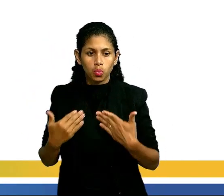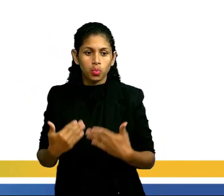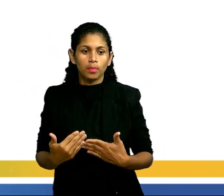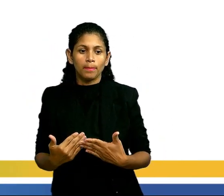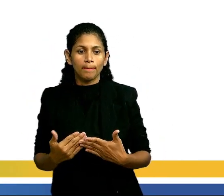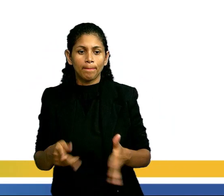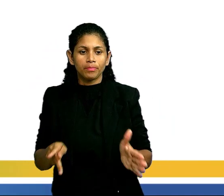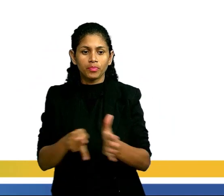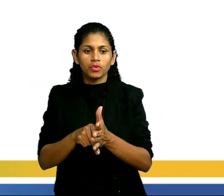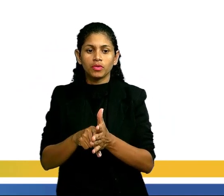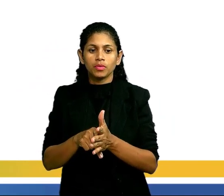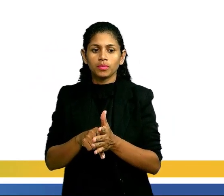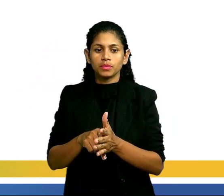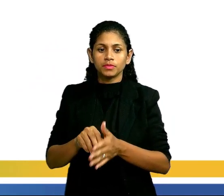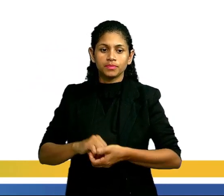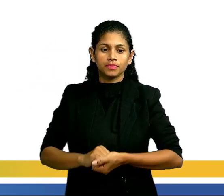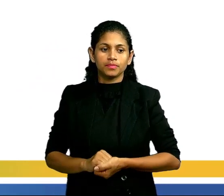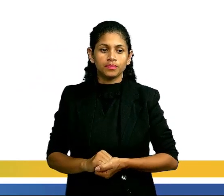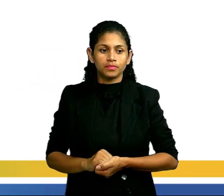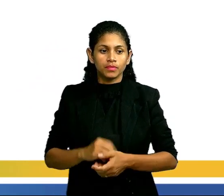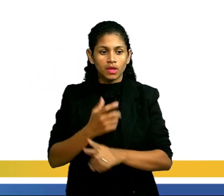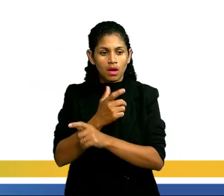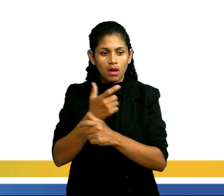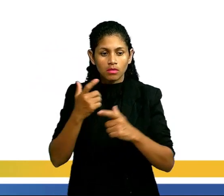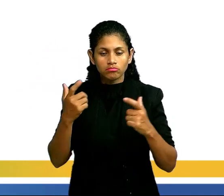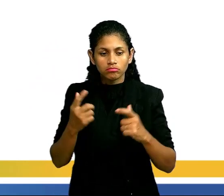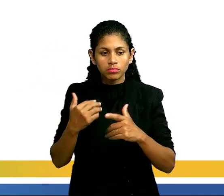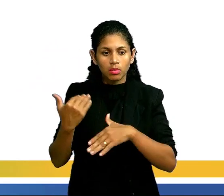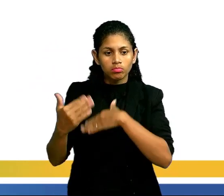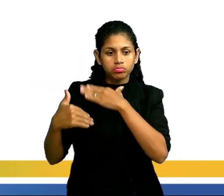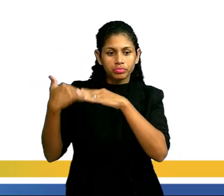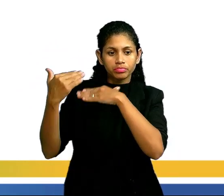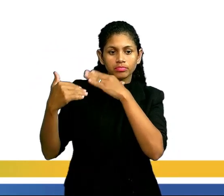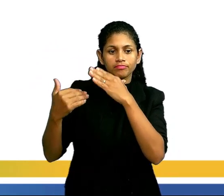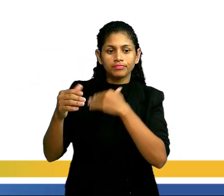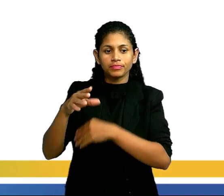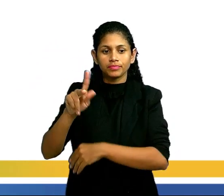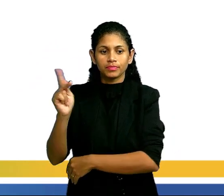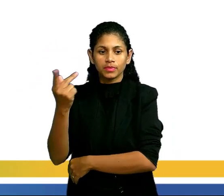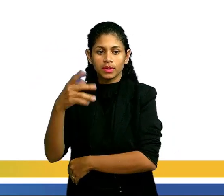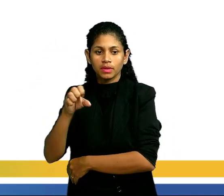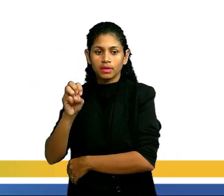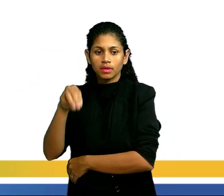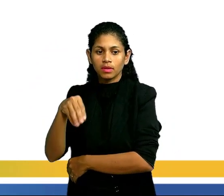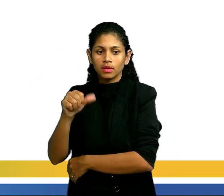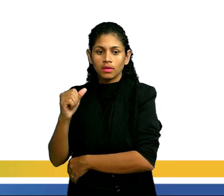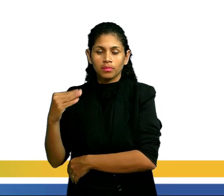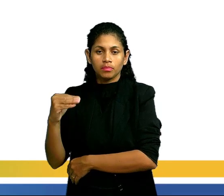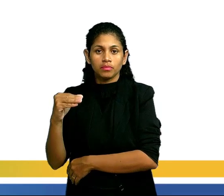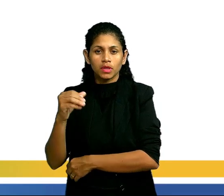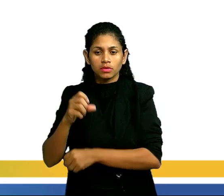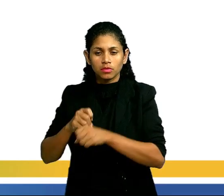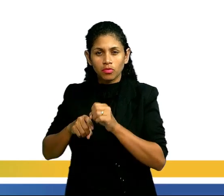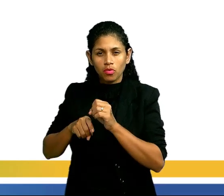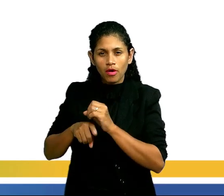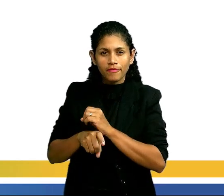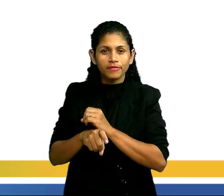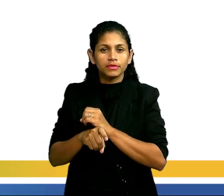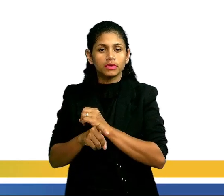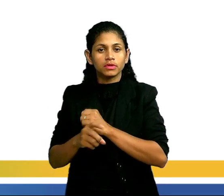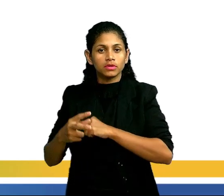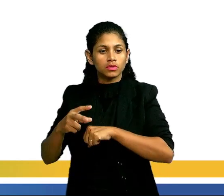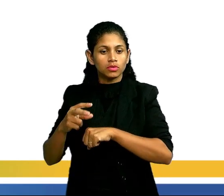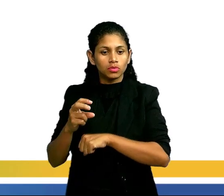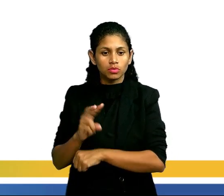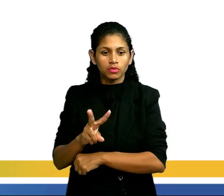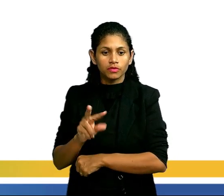circulantes. Alternativa C. É o aumento na produção de hemácias após a infecção por vírus HPV.